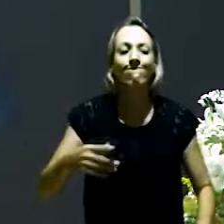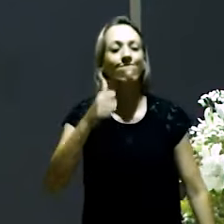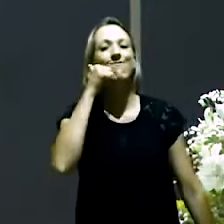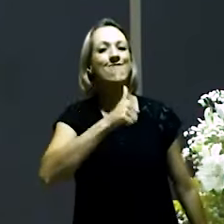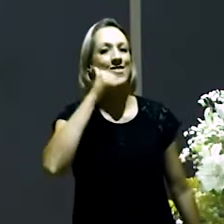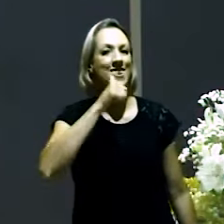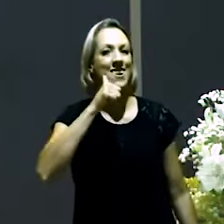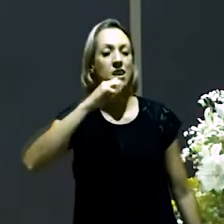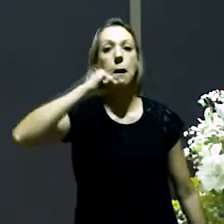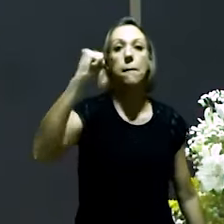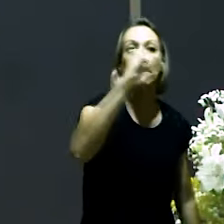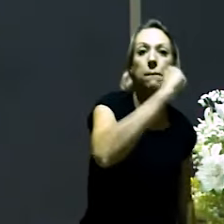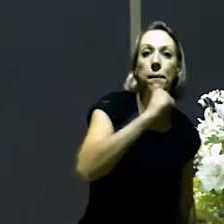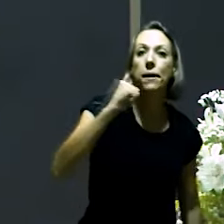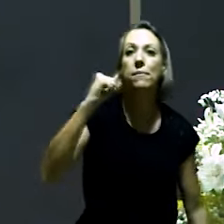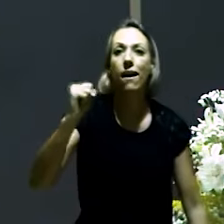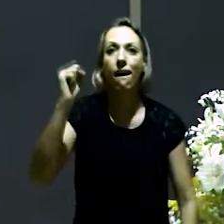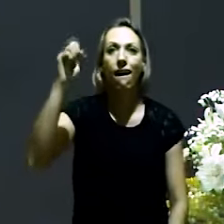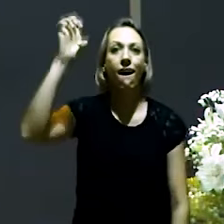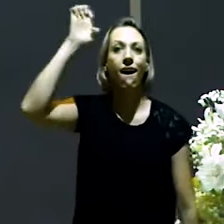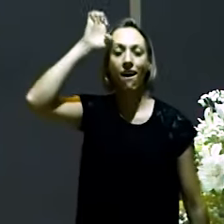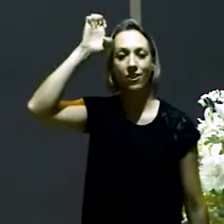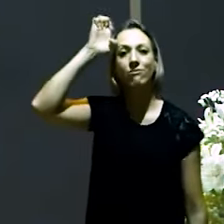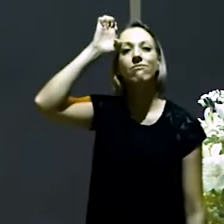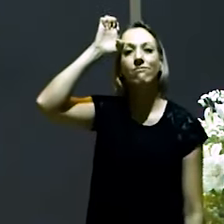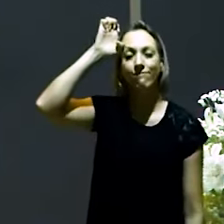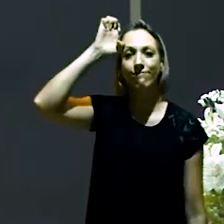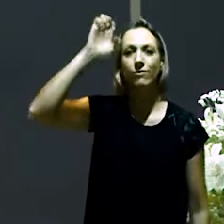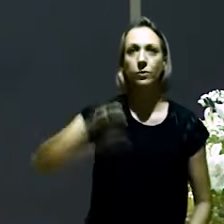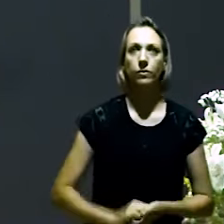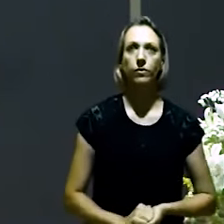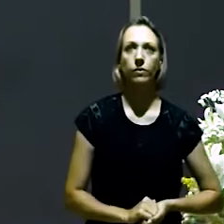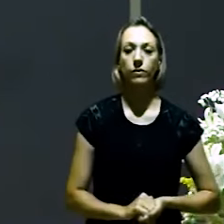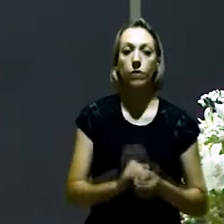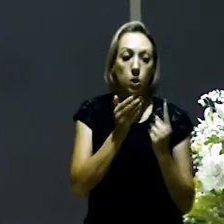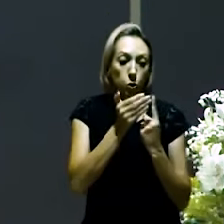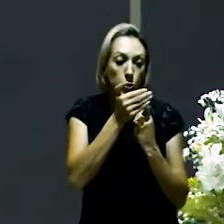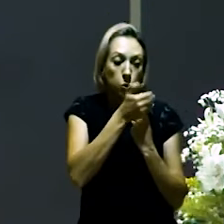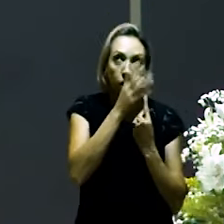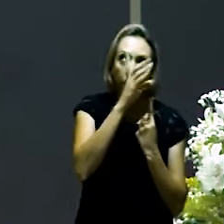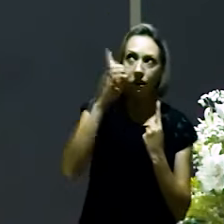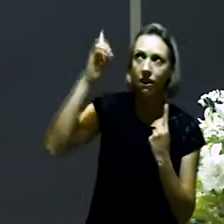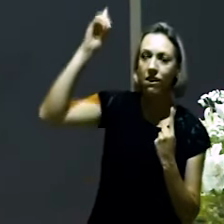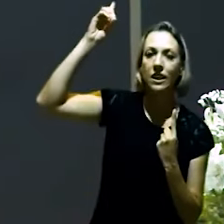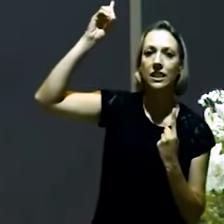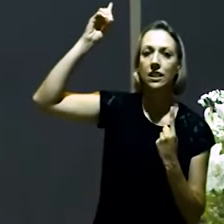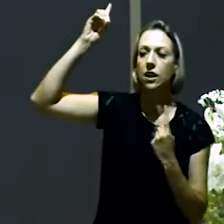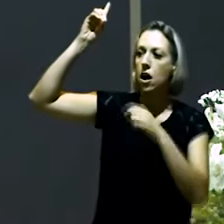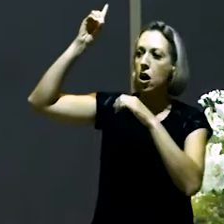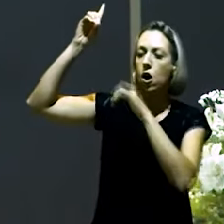ela me induziu a pecar. Ele entrou em guerra contra Deus, a ponto de se esconder de Deus e dizer para ele, eu